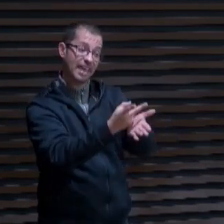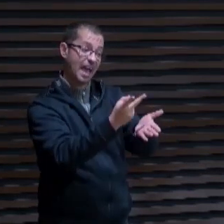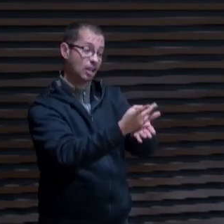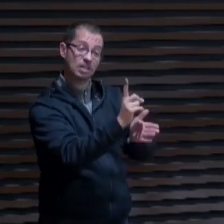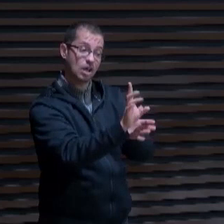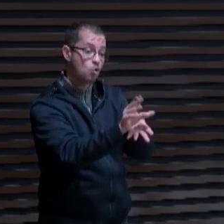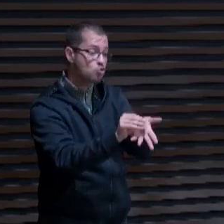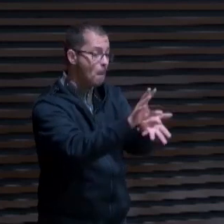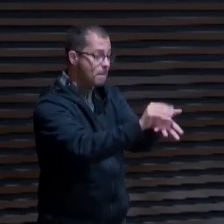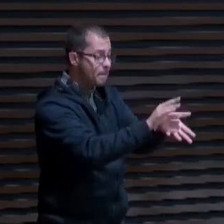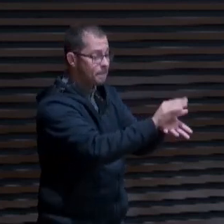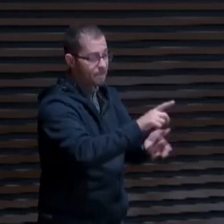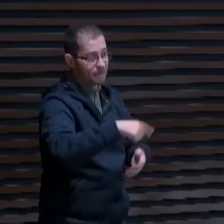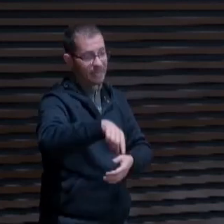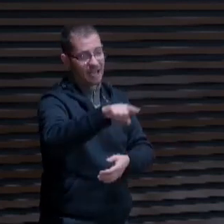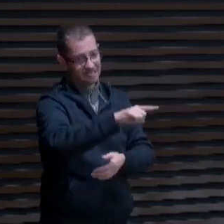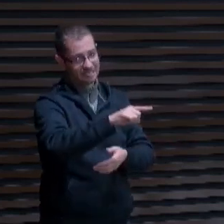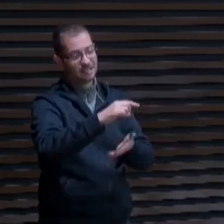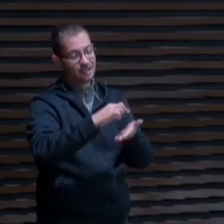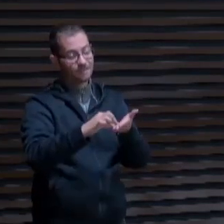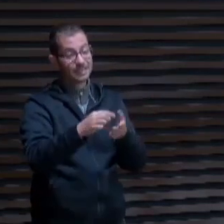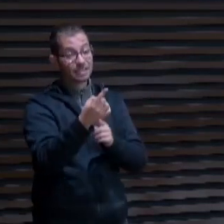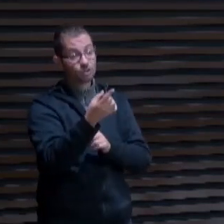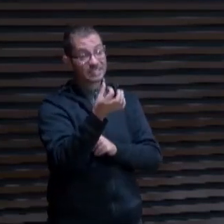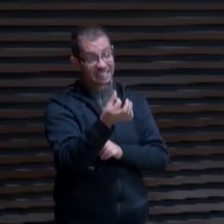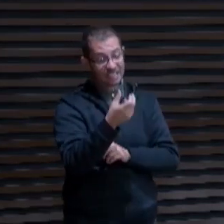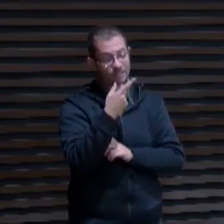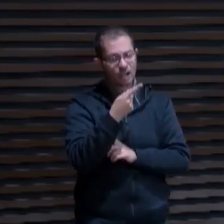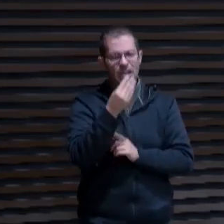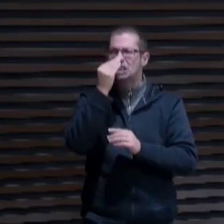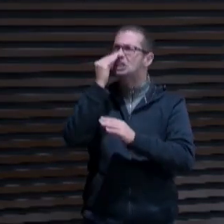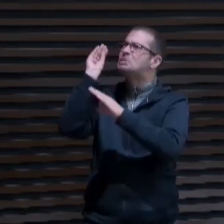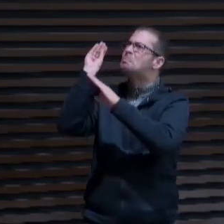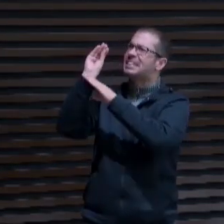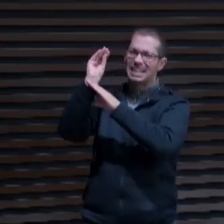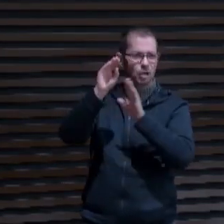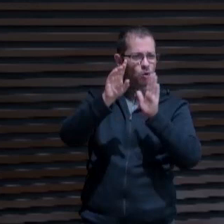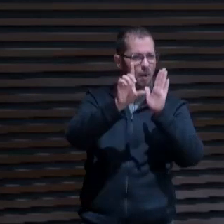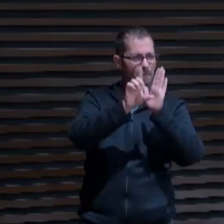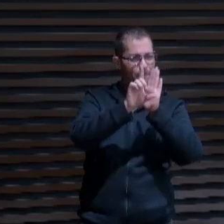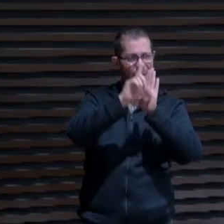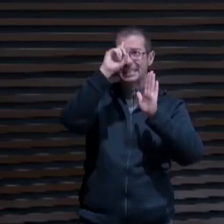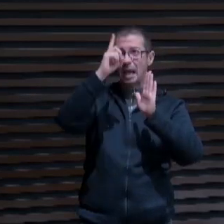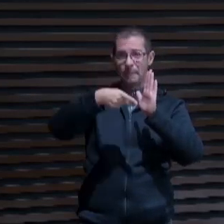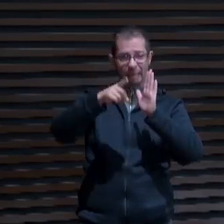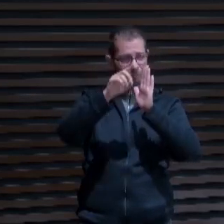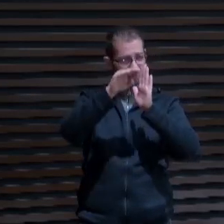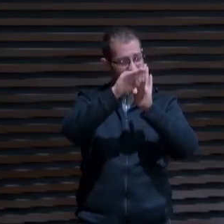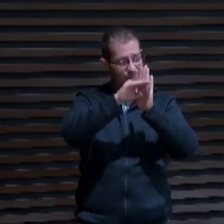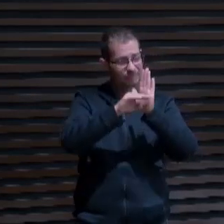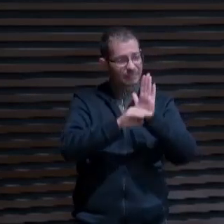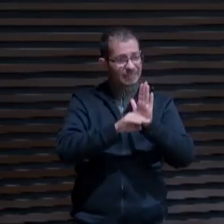imitassem. Versículo 16, desprezaram todos os mandamentos do Senhor, seu Deus, o povo que